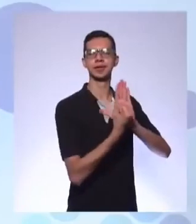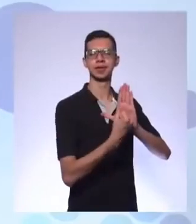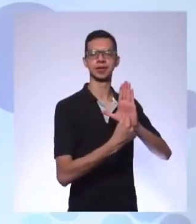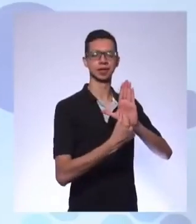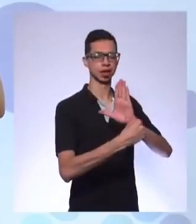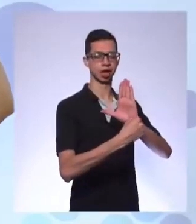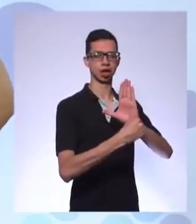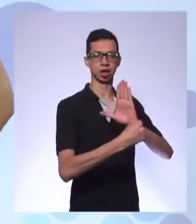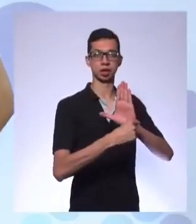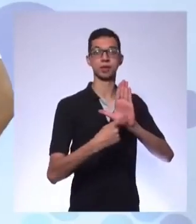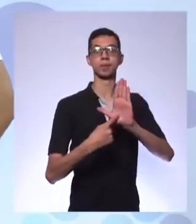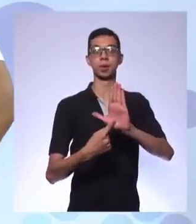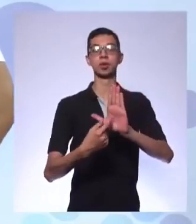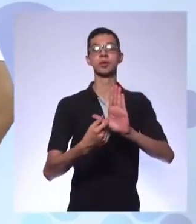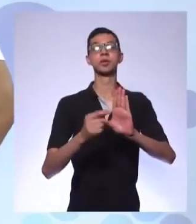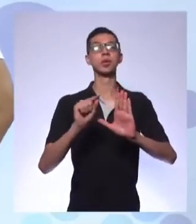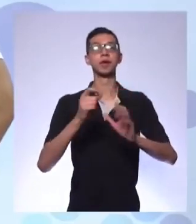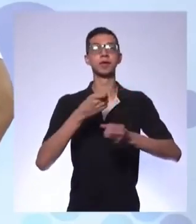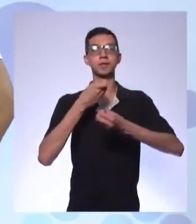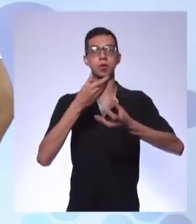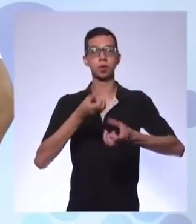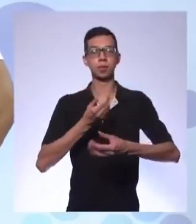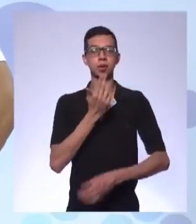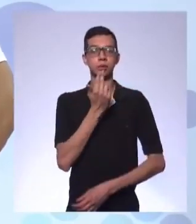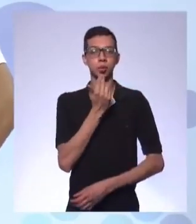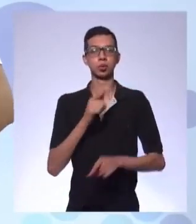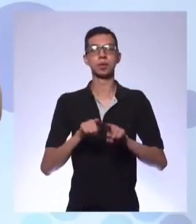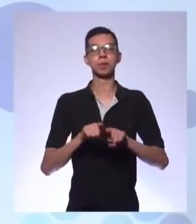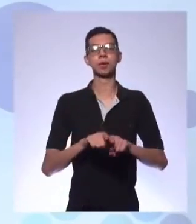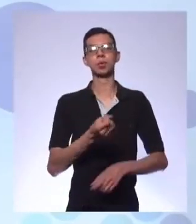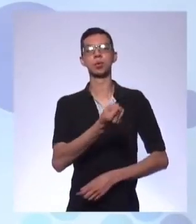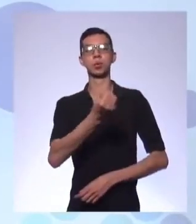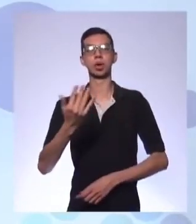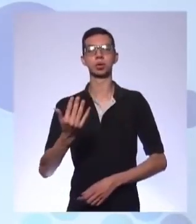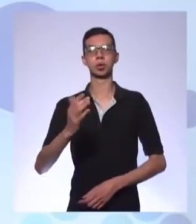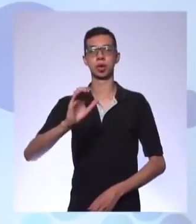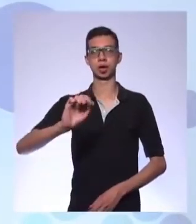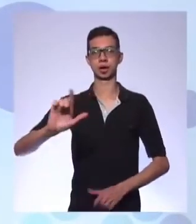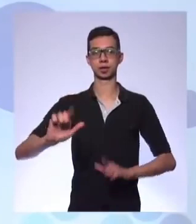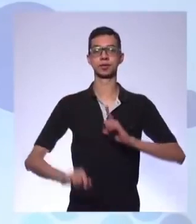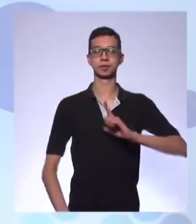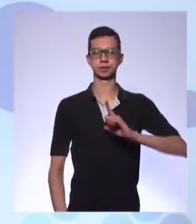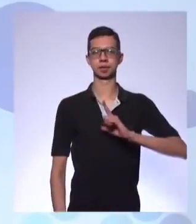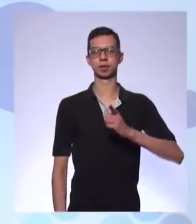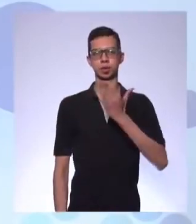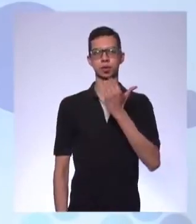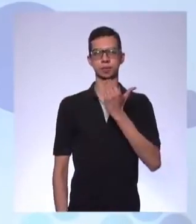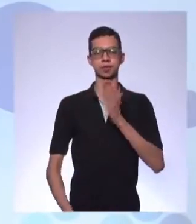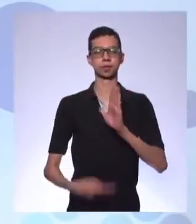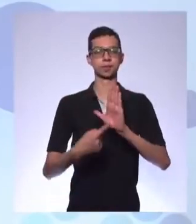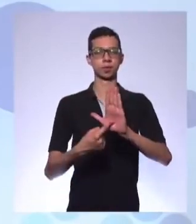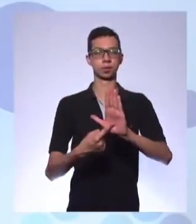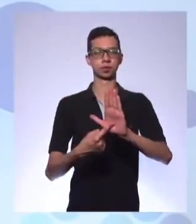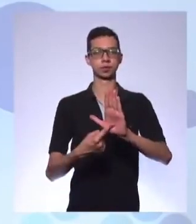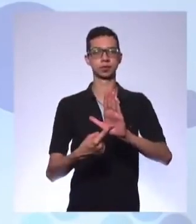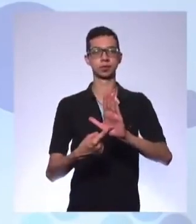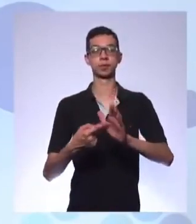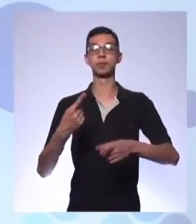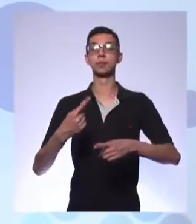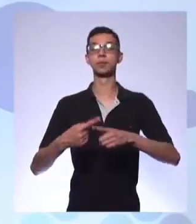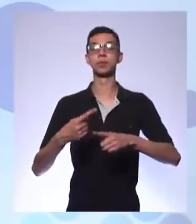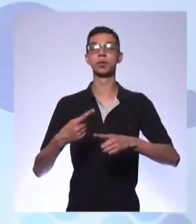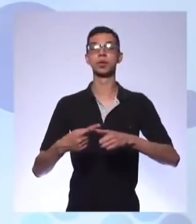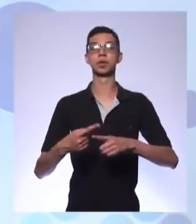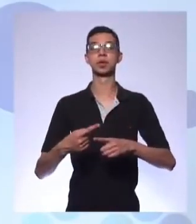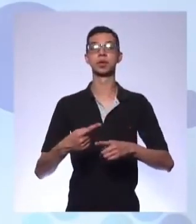nutricional, e lá tem a quantidade de calorias que aquele alimento tende a te fornecer na forma de potencial, né? Porque ele só vai fornecer